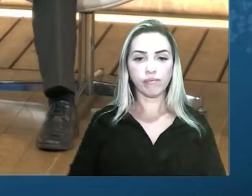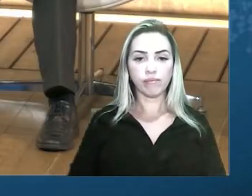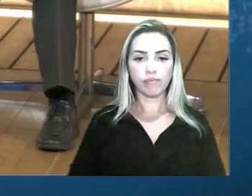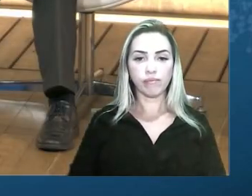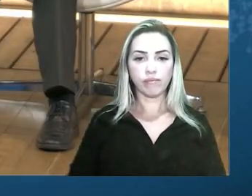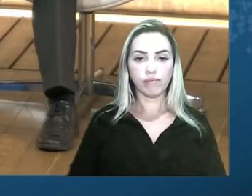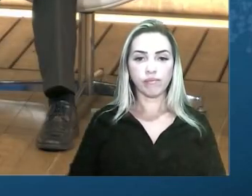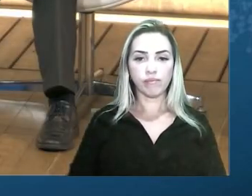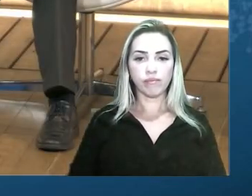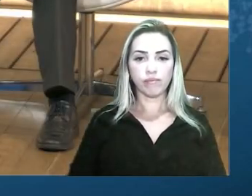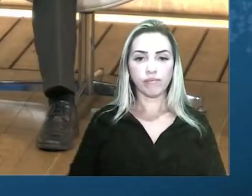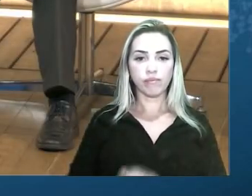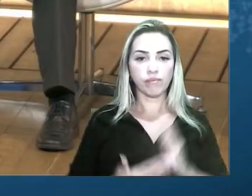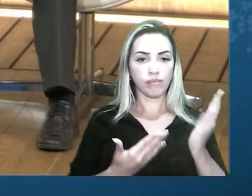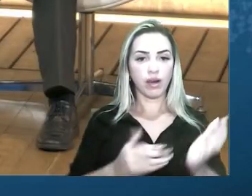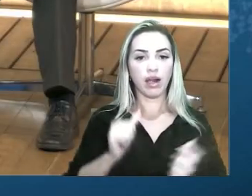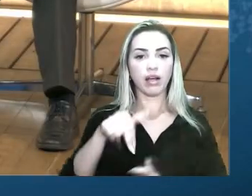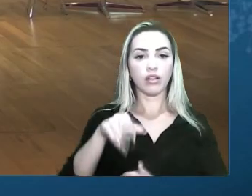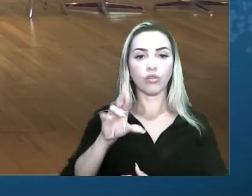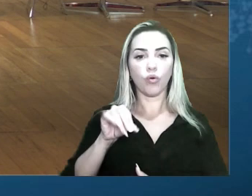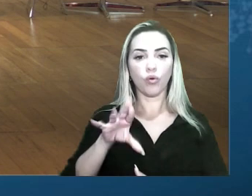Antônio Carlos, por favor.